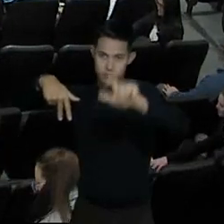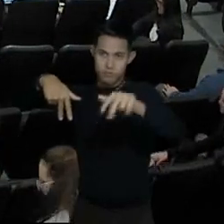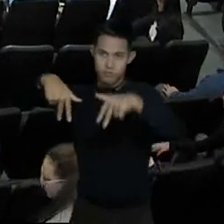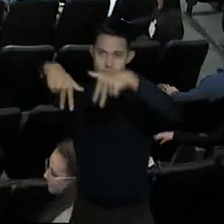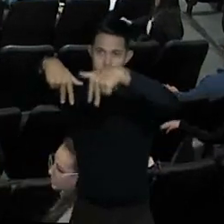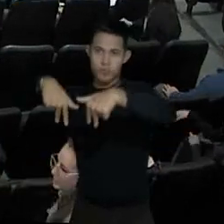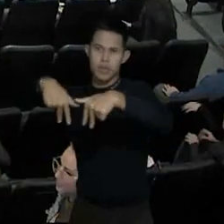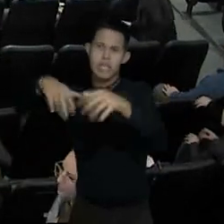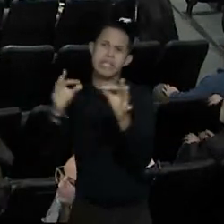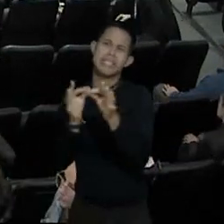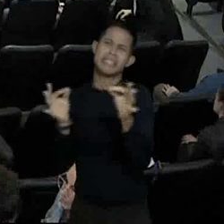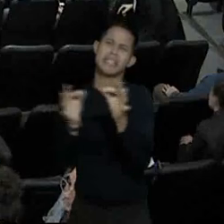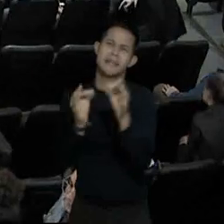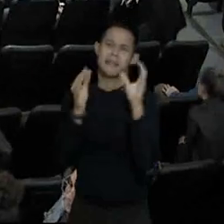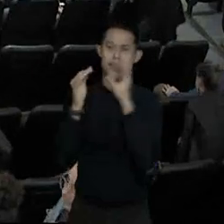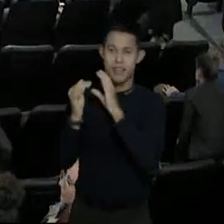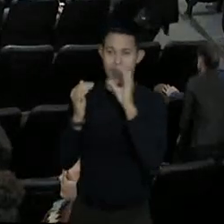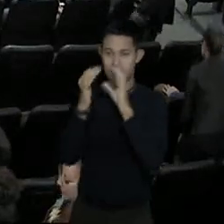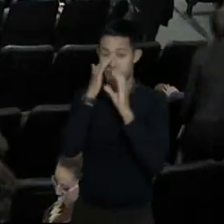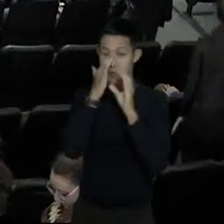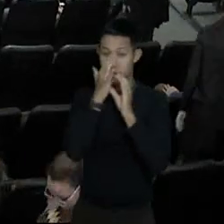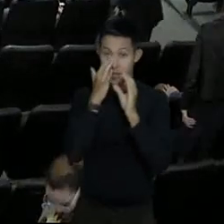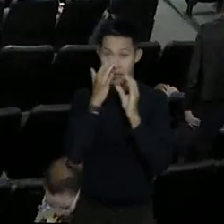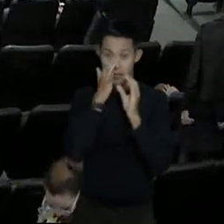ser rapidinho